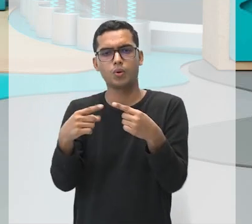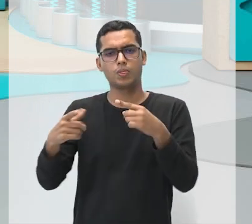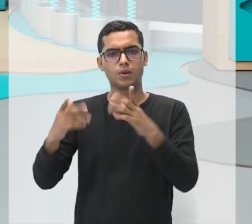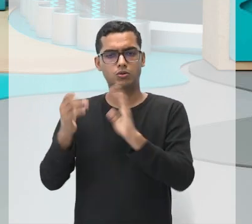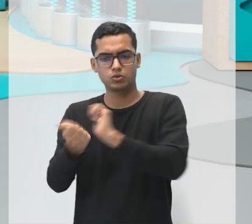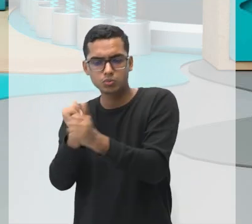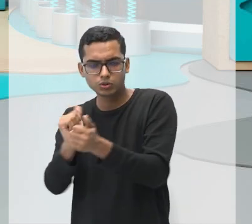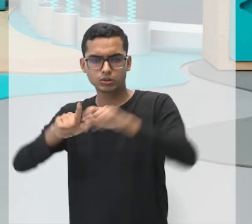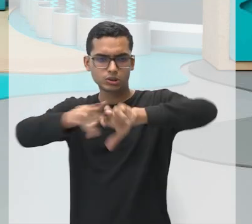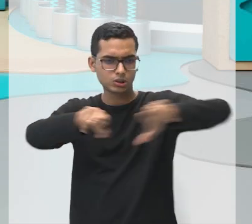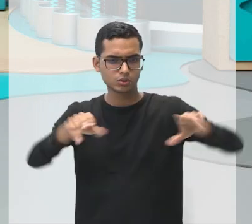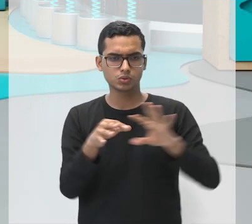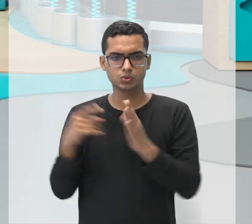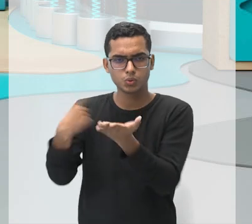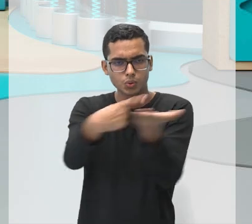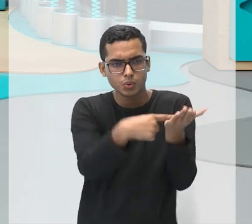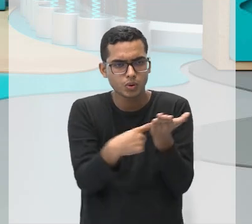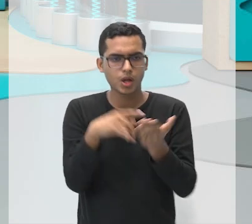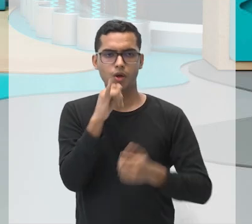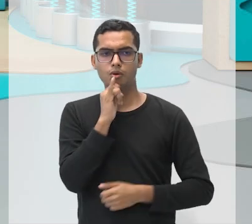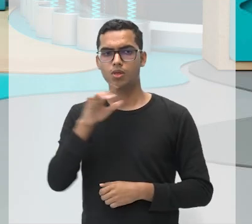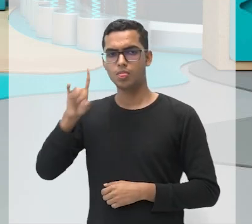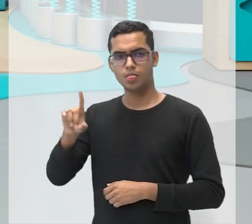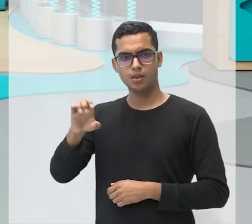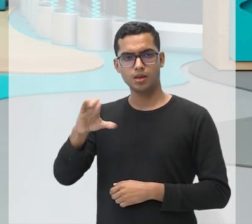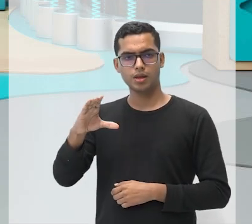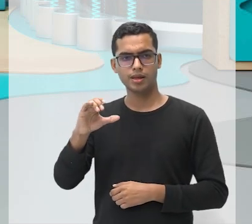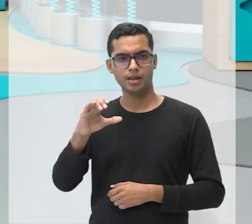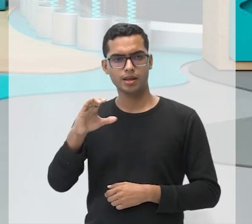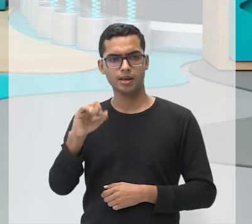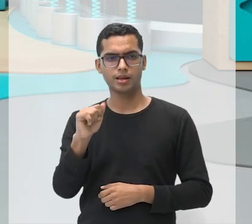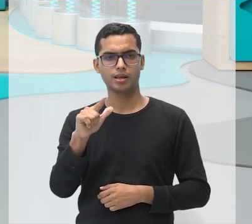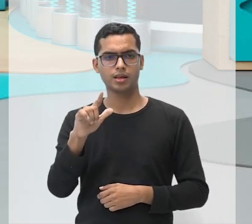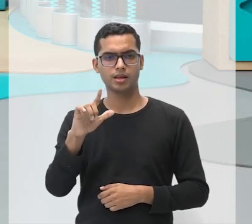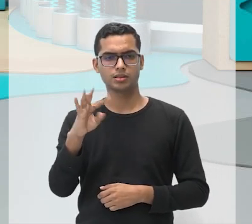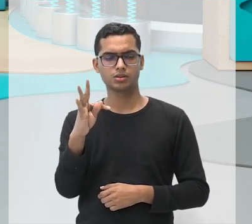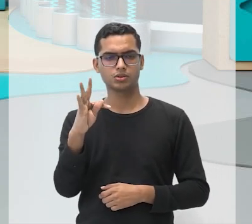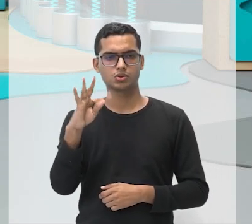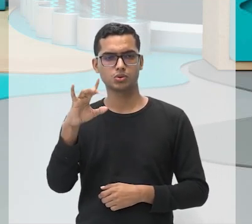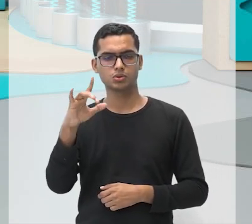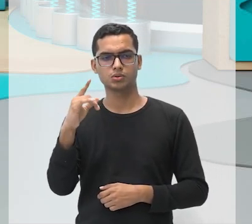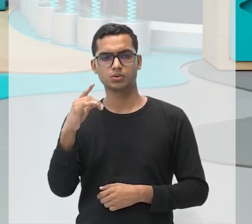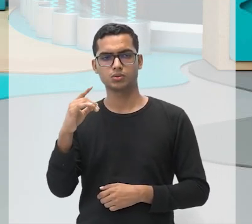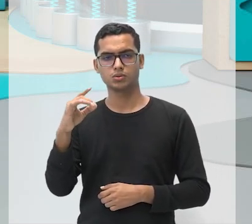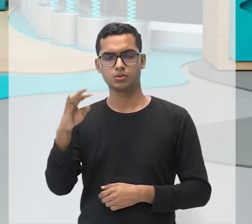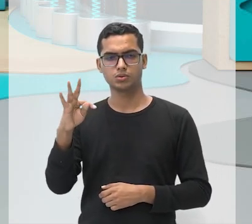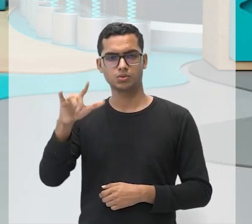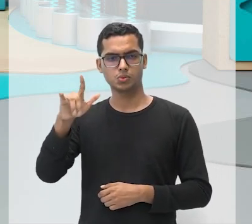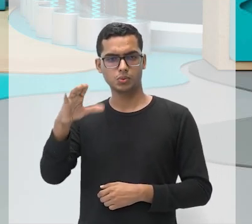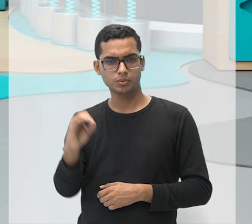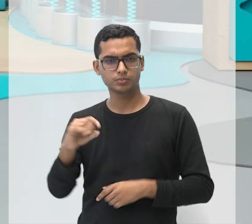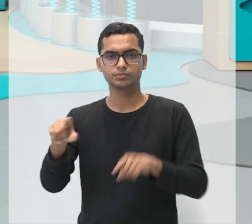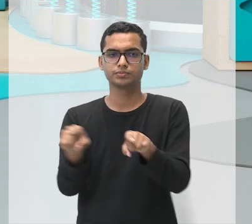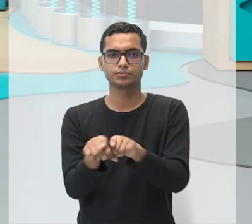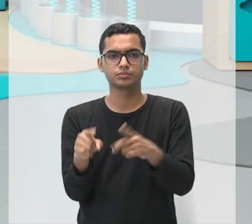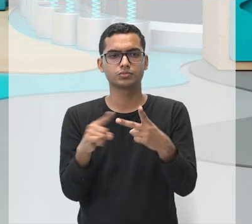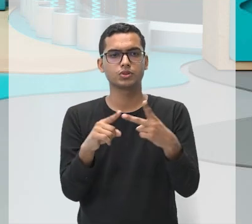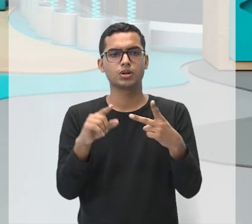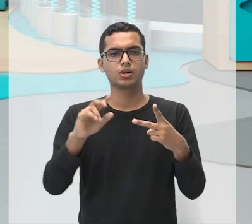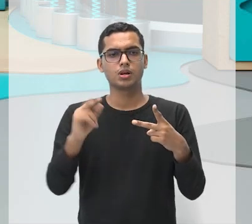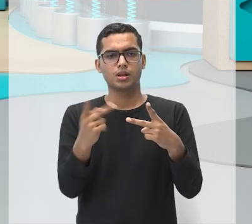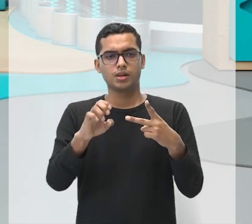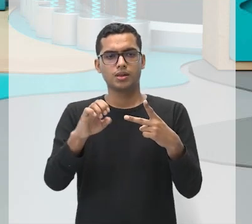como por exemplo, olha só, o decátlon. O decátlon é a modalidade masculina e o heptátlon, que é a modalidade feminina.